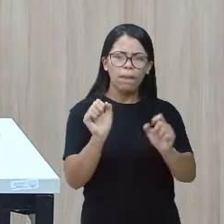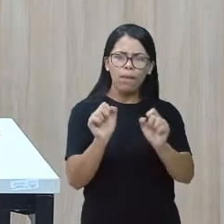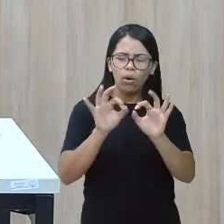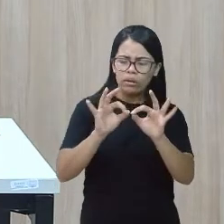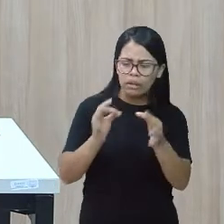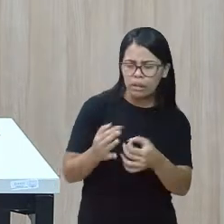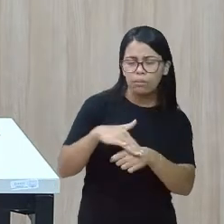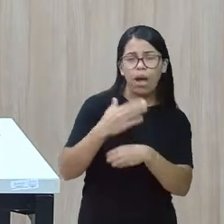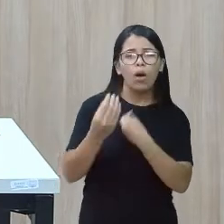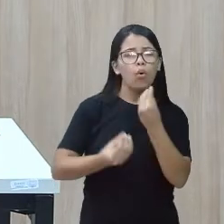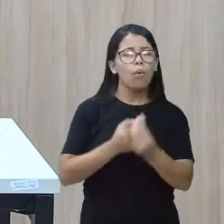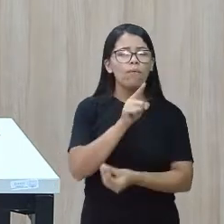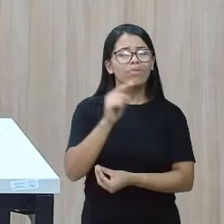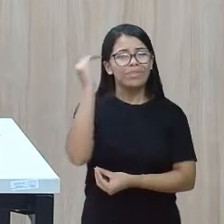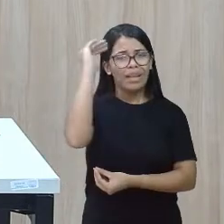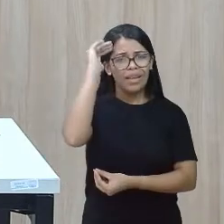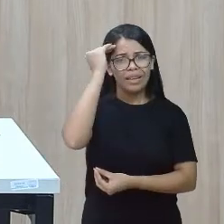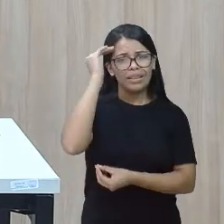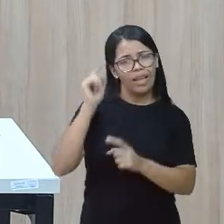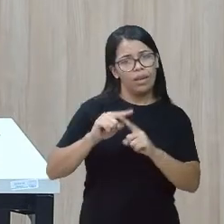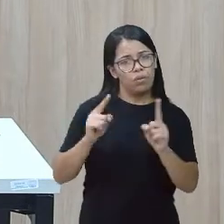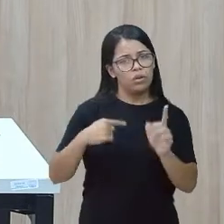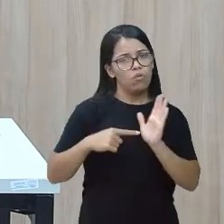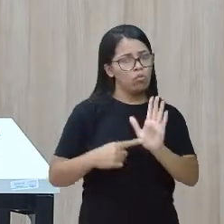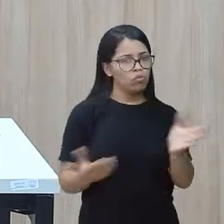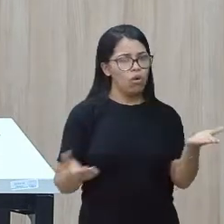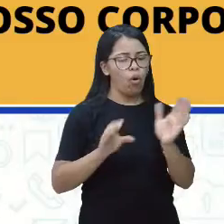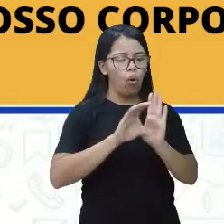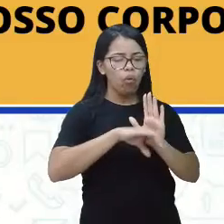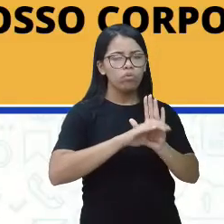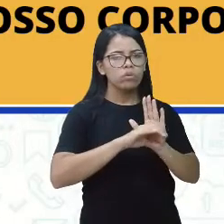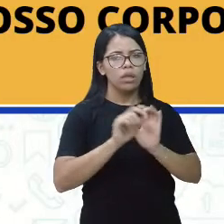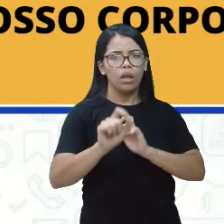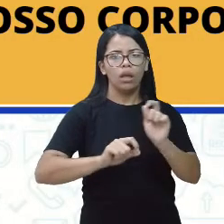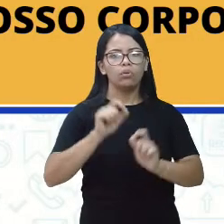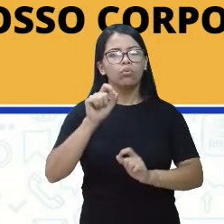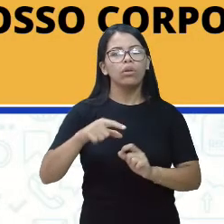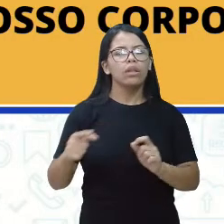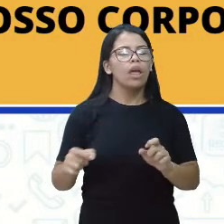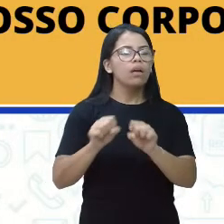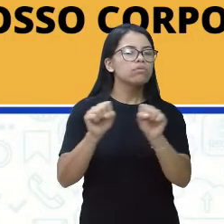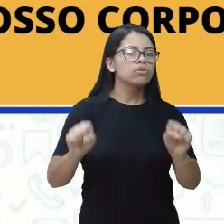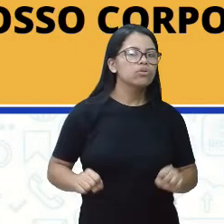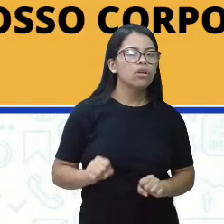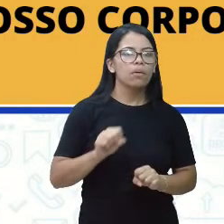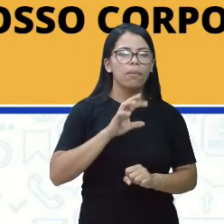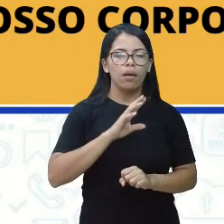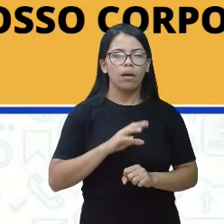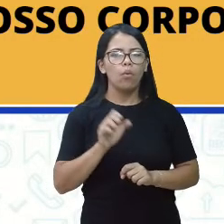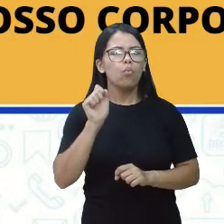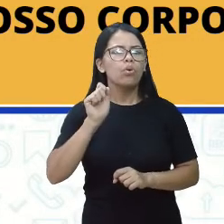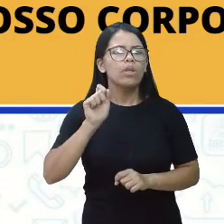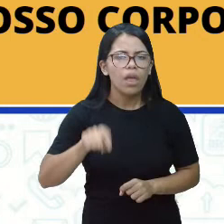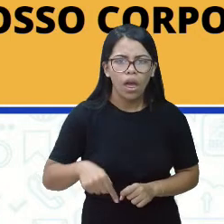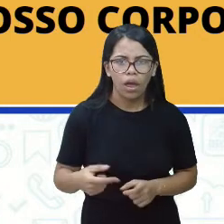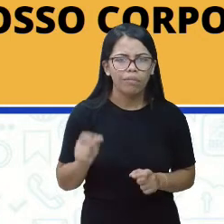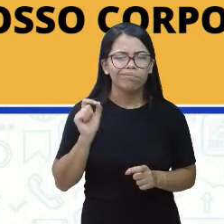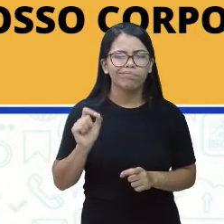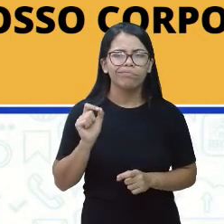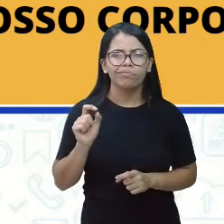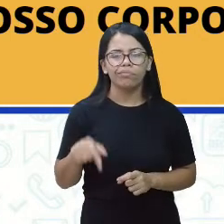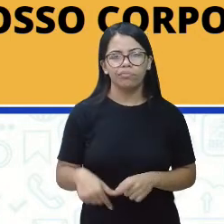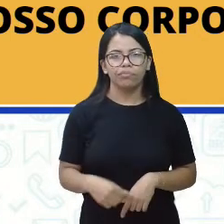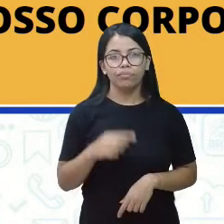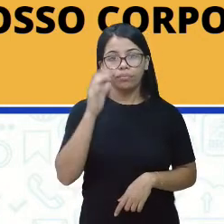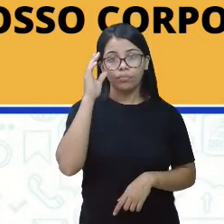entenderam. Aqui eu vou apresentar a vocês, mais uma vez, a questão do que é o sistema respiratório. Então, o sistema respiratório